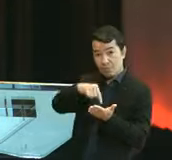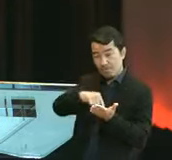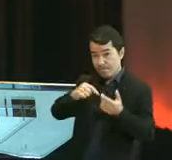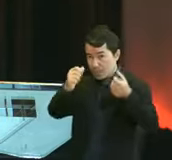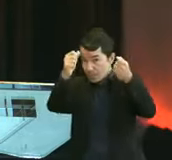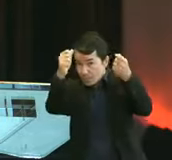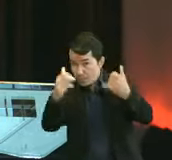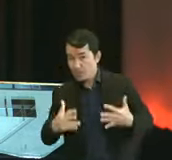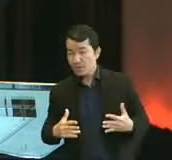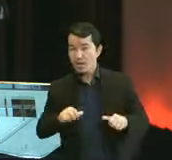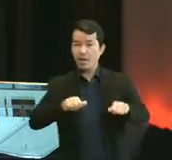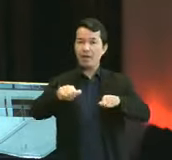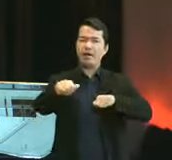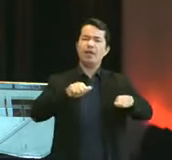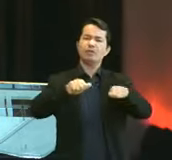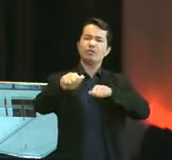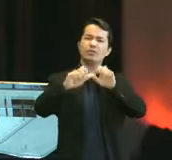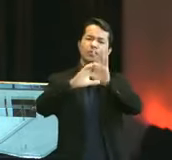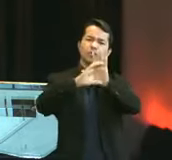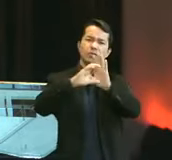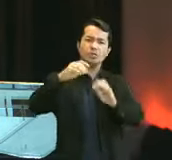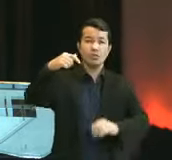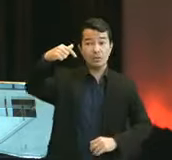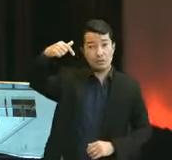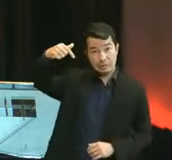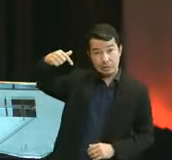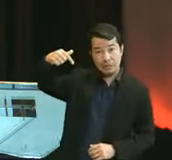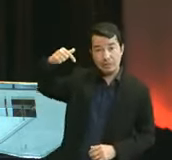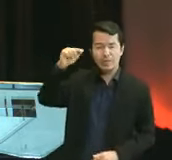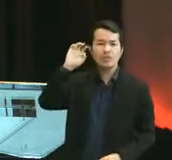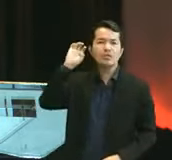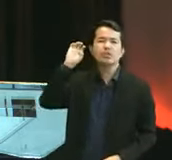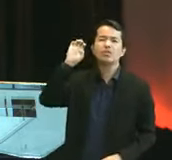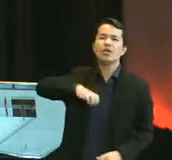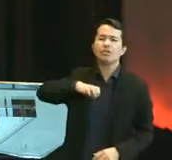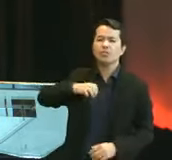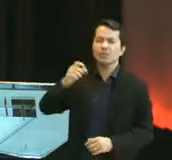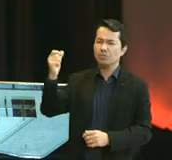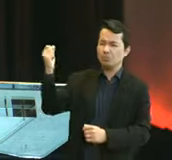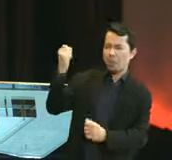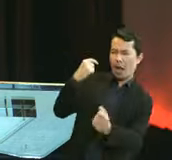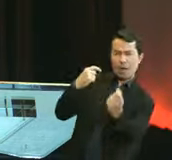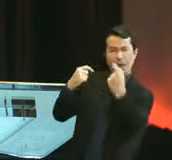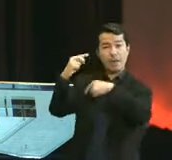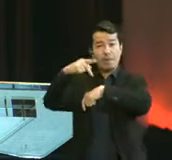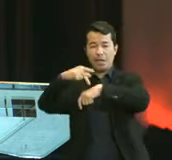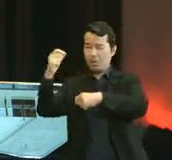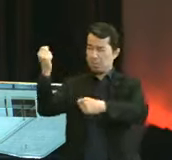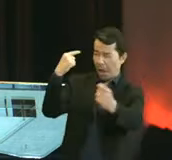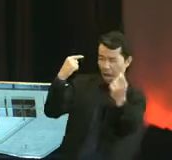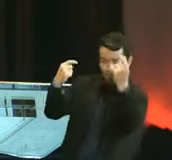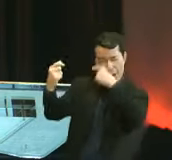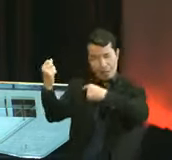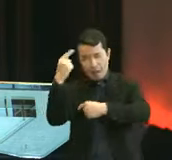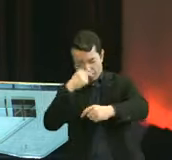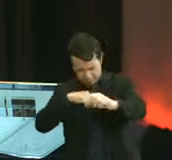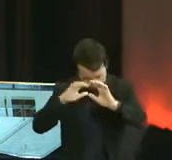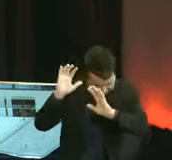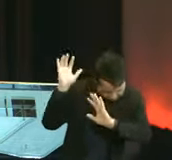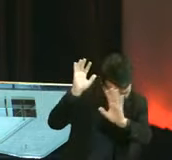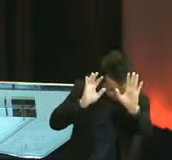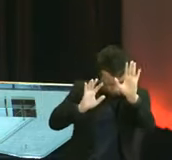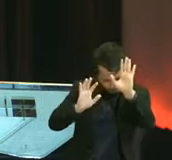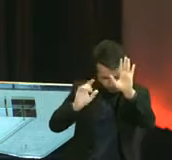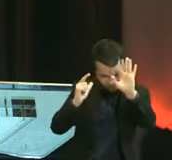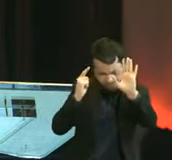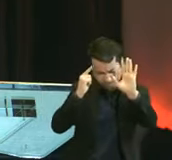martírio, quando as pedras atingiam o seu corpo, ele orava. Orava por aqueles que o agrediam,